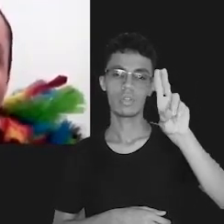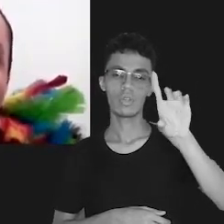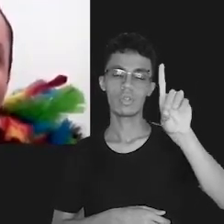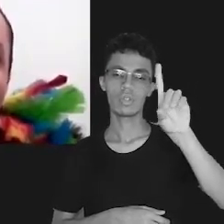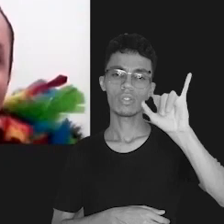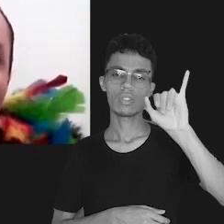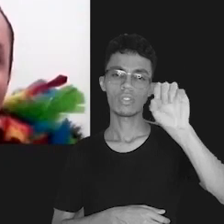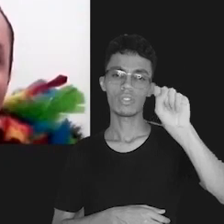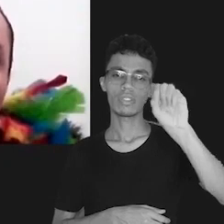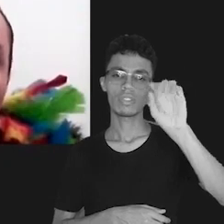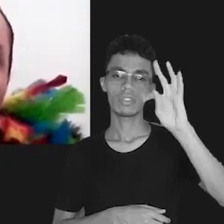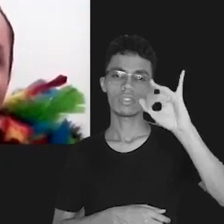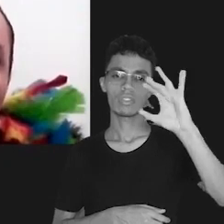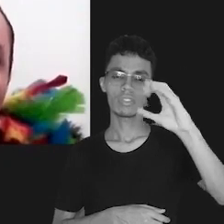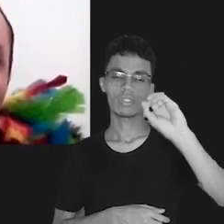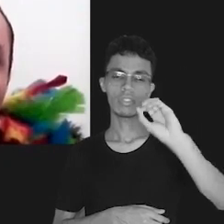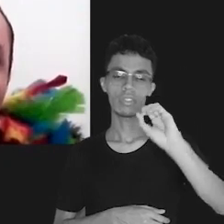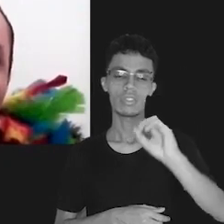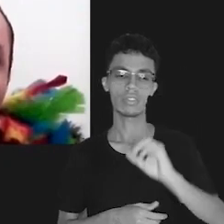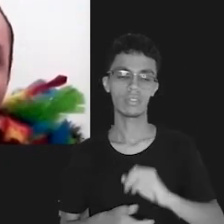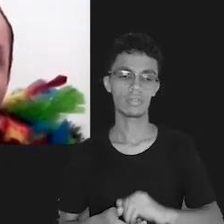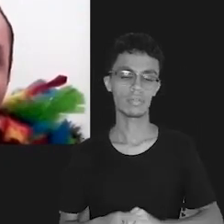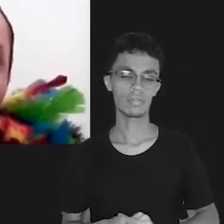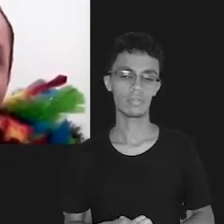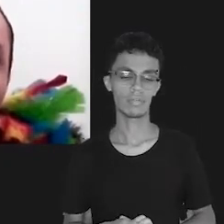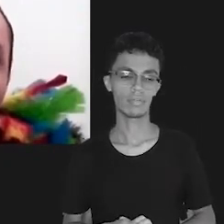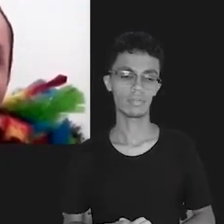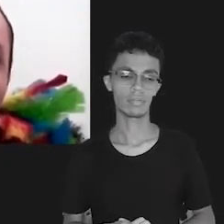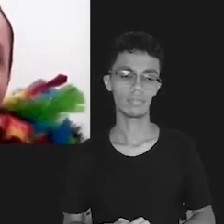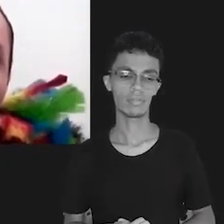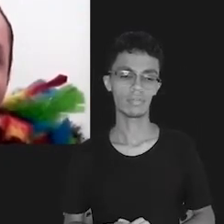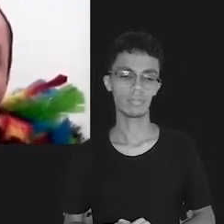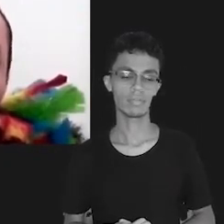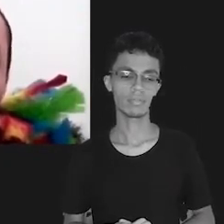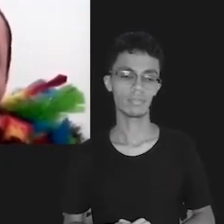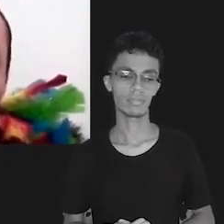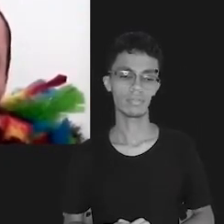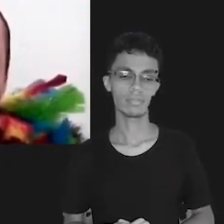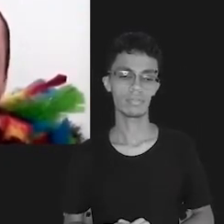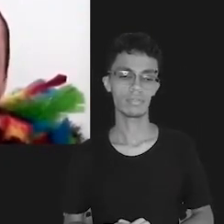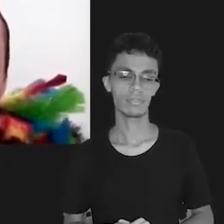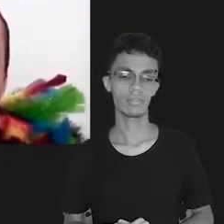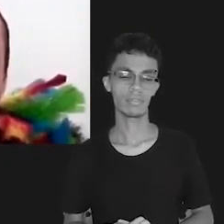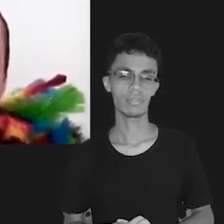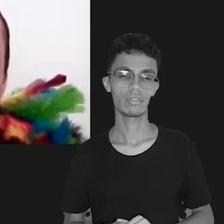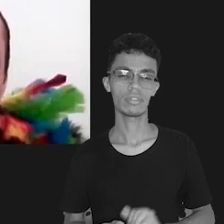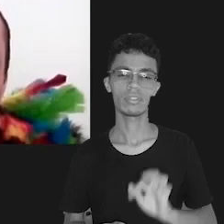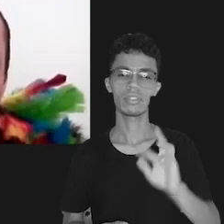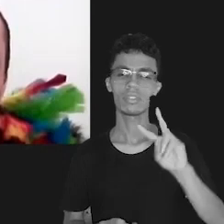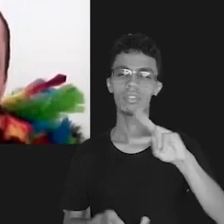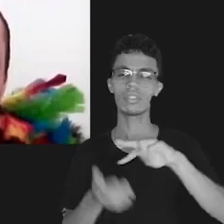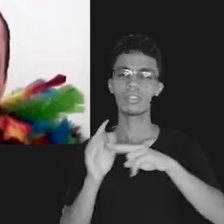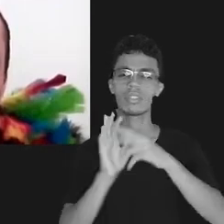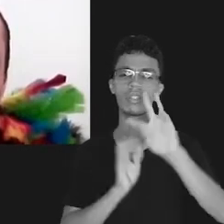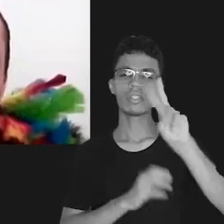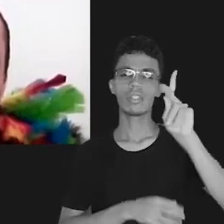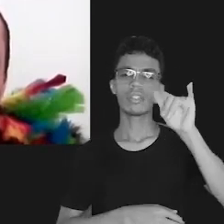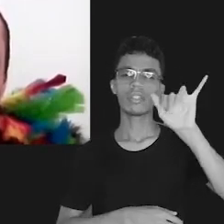de Hilda. Não entendi ainda, desculpa. Iudístico, de Hilda.